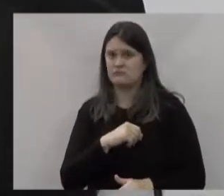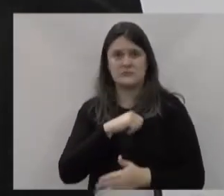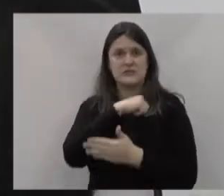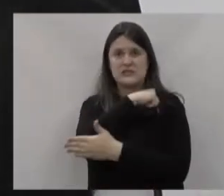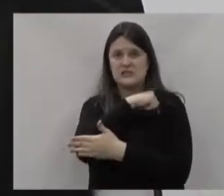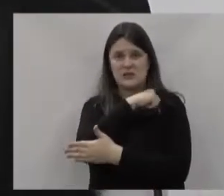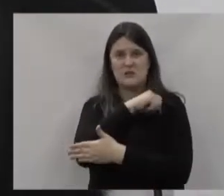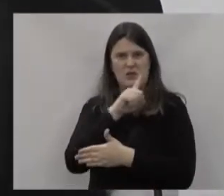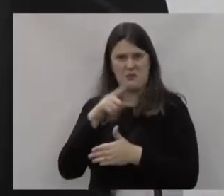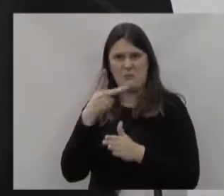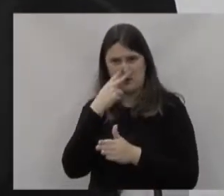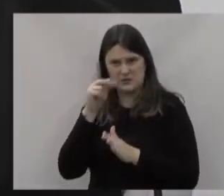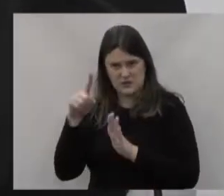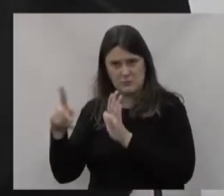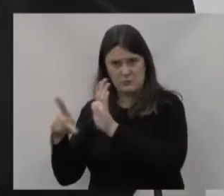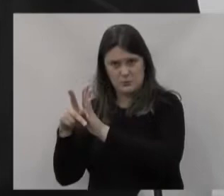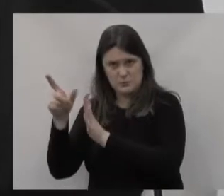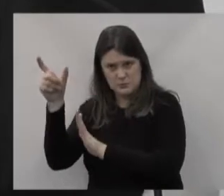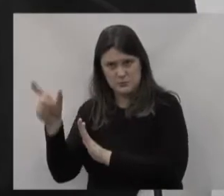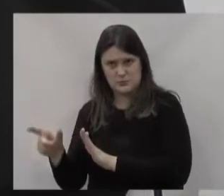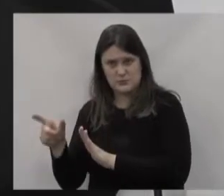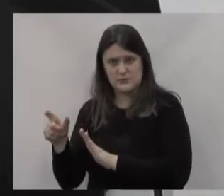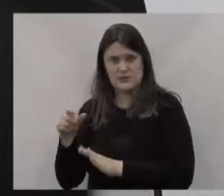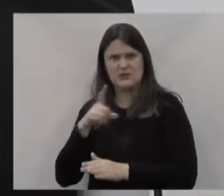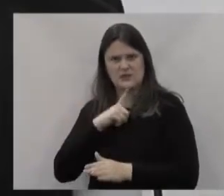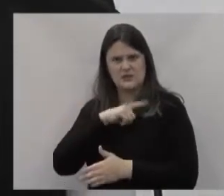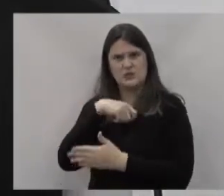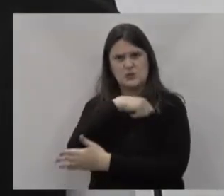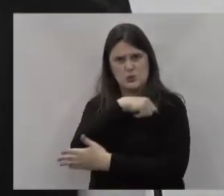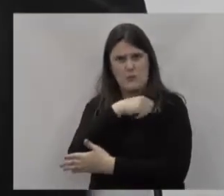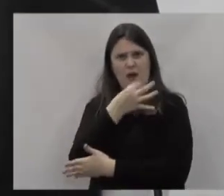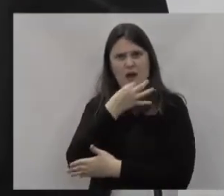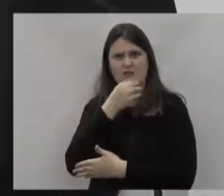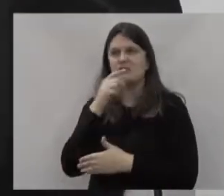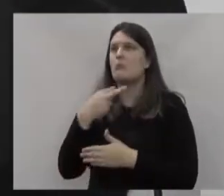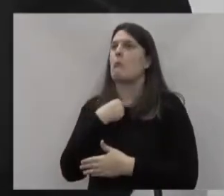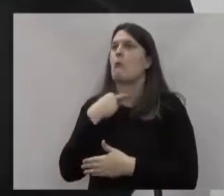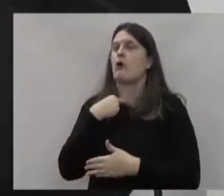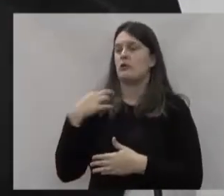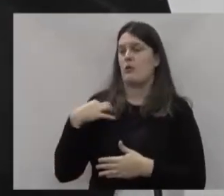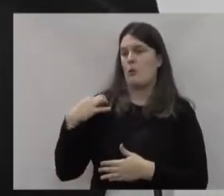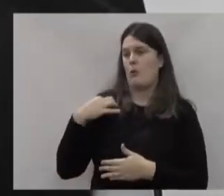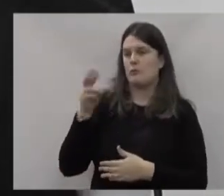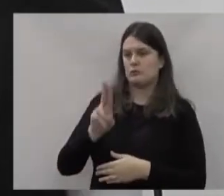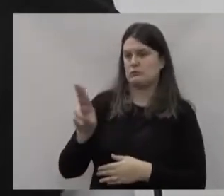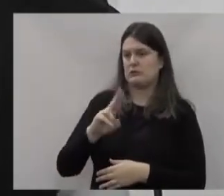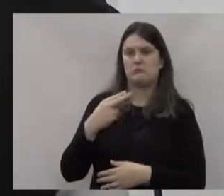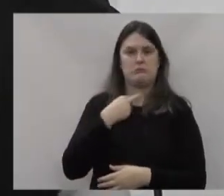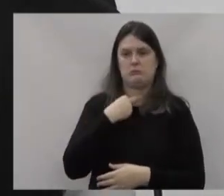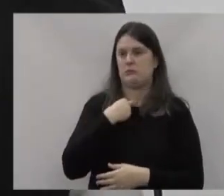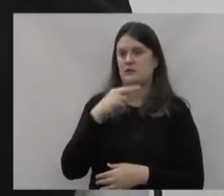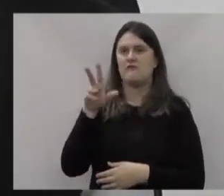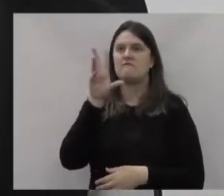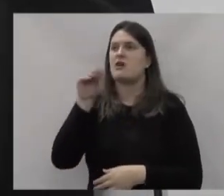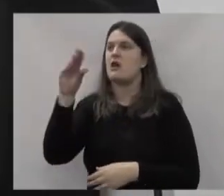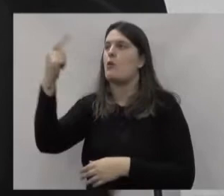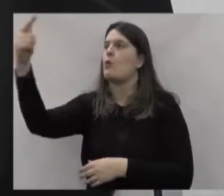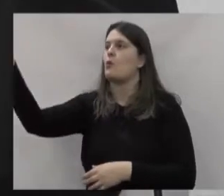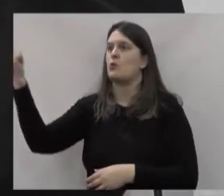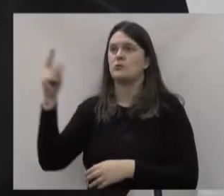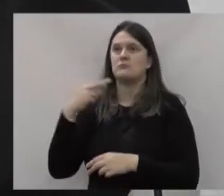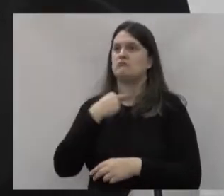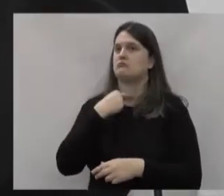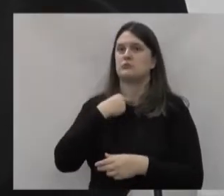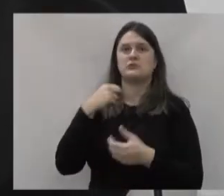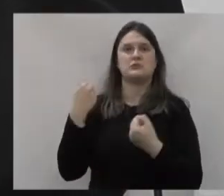de posse. O sujeito que tem ciúmes de você acha que você não deve vestir determinada roupa, não deve falar com ninguém,